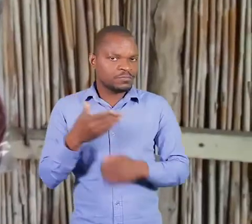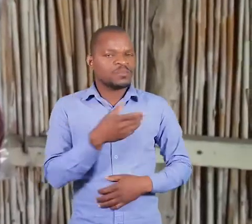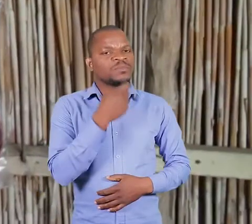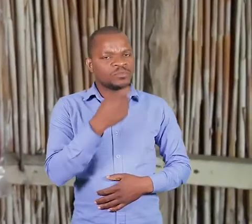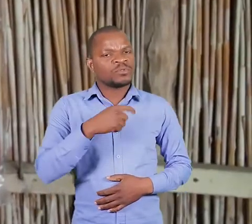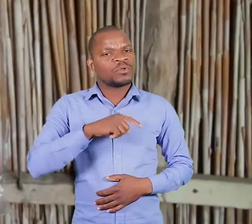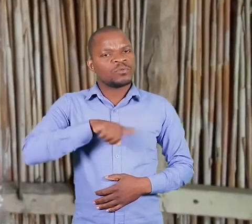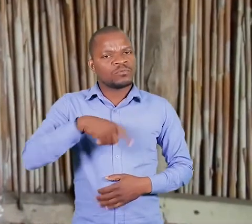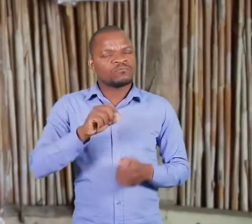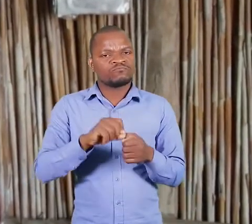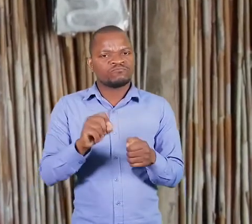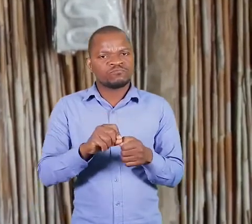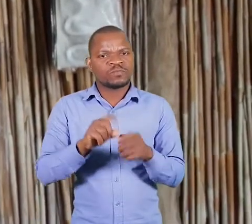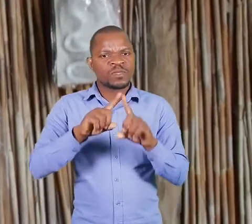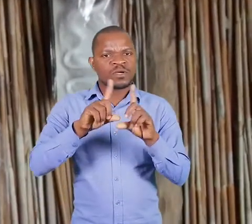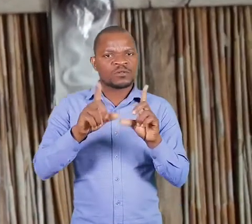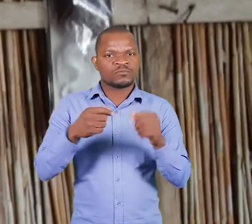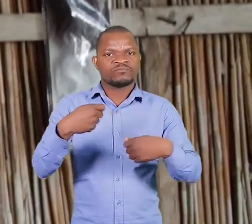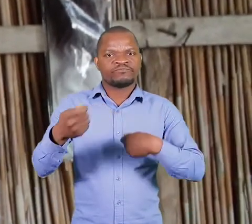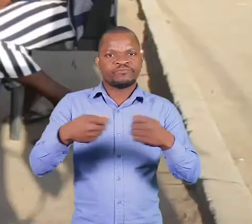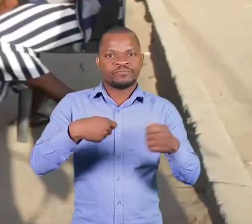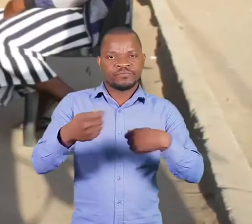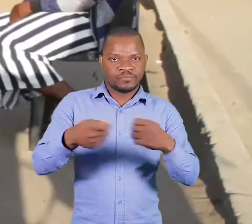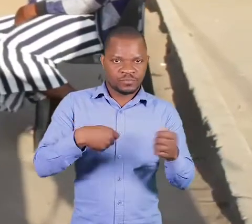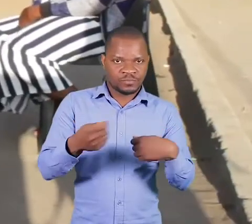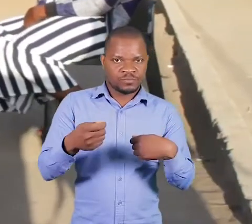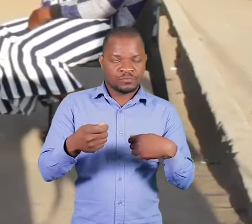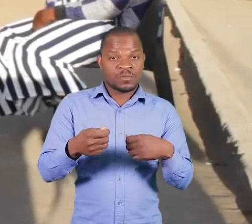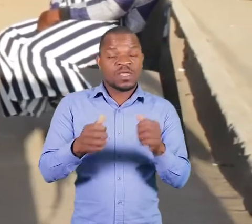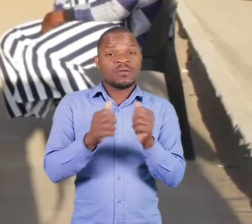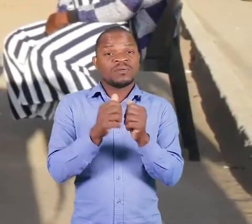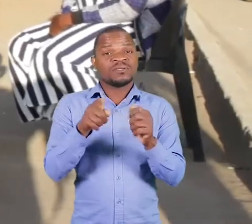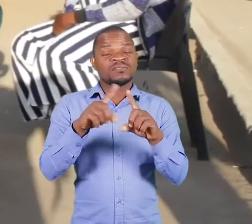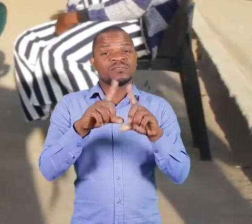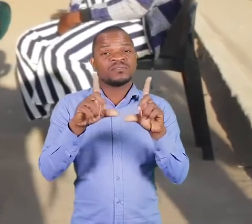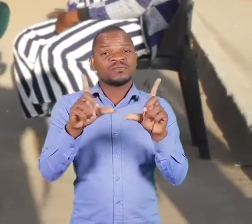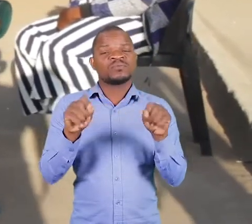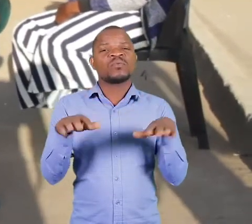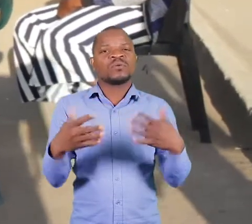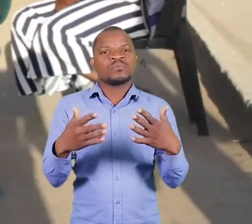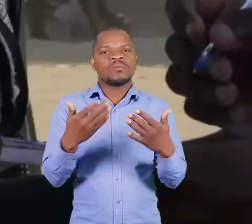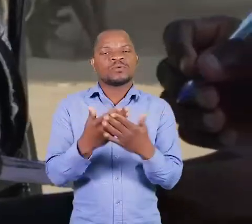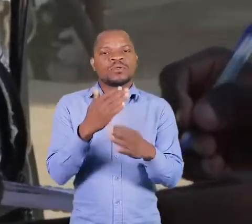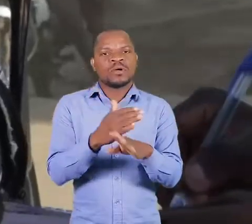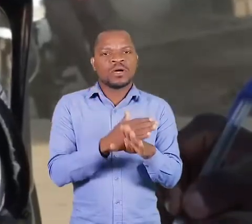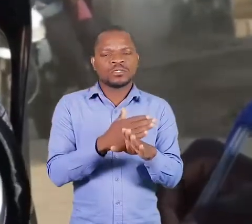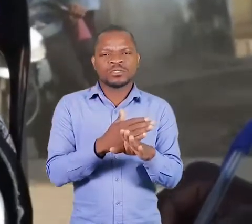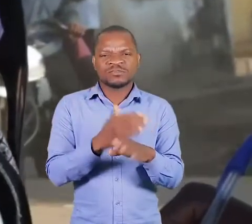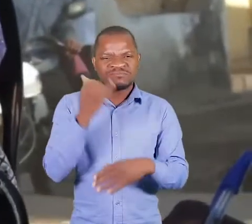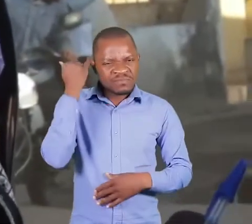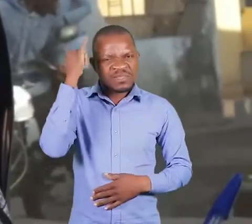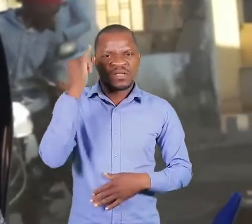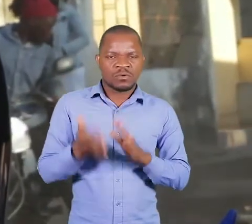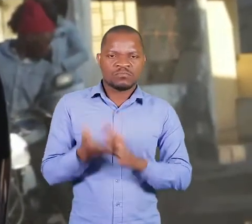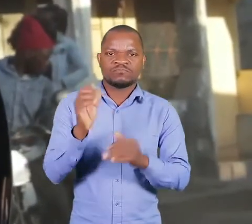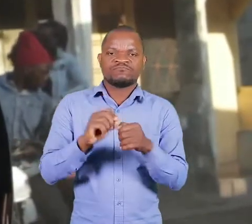É sobretudo pelos dois filhos que começou aqui a trabalhar, depois que ficou viúva. Antes dedicava-se à machamba que